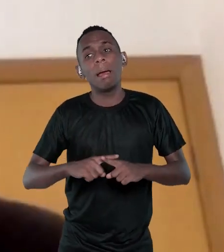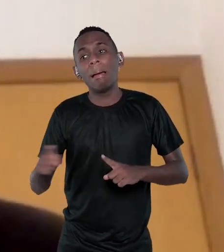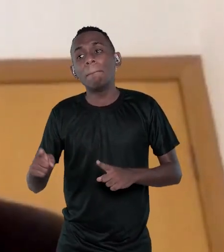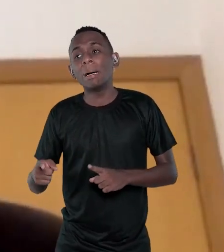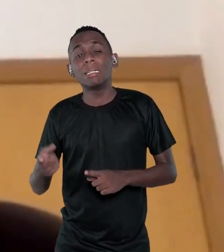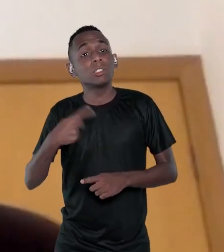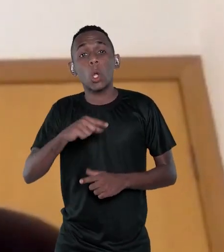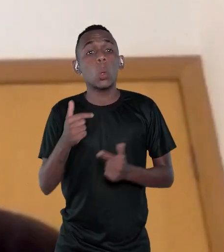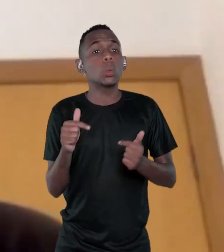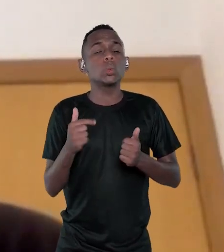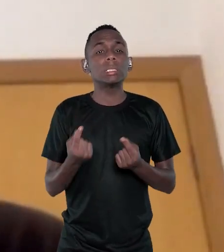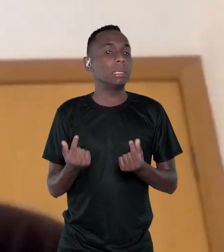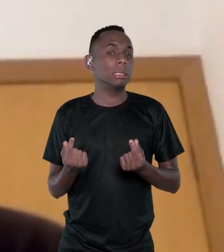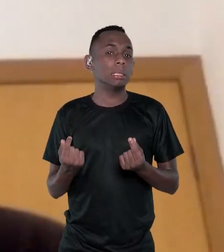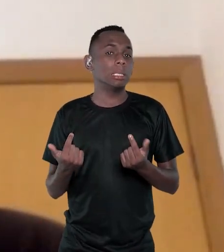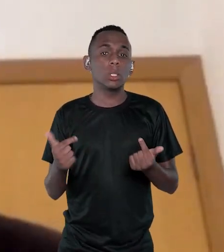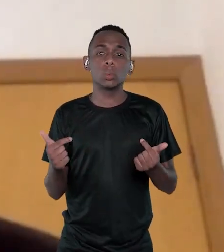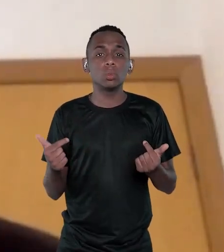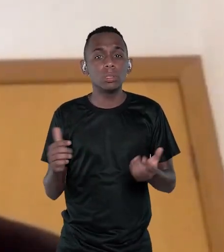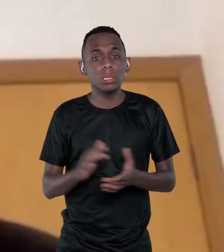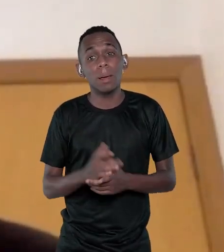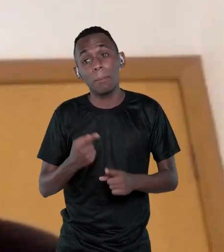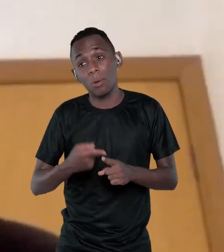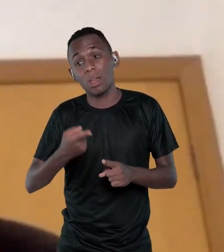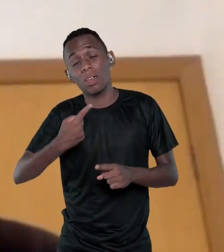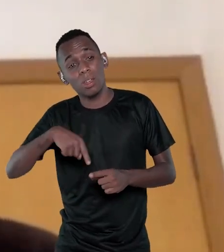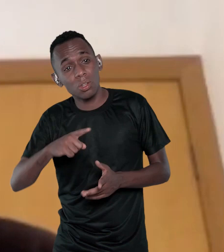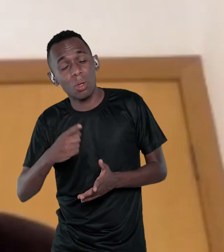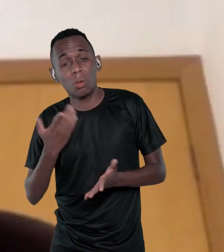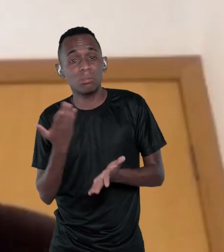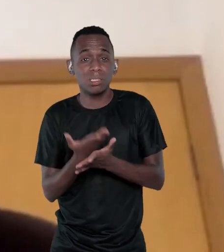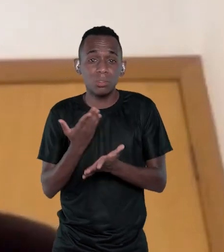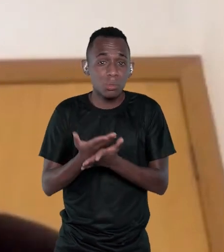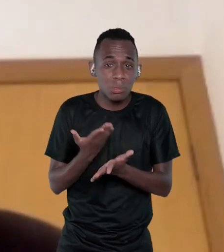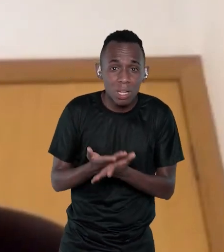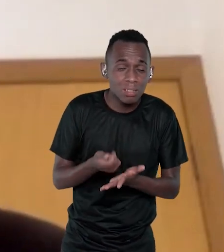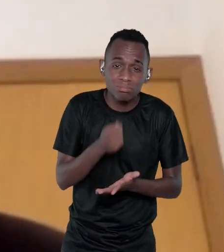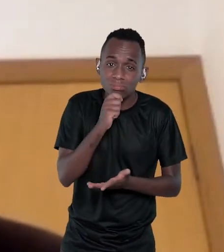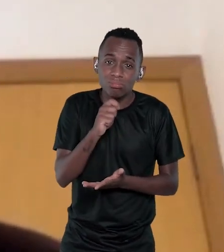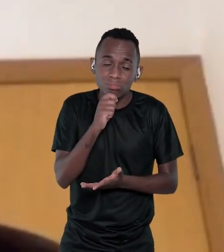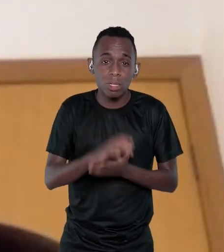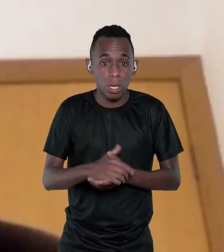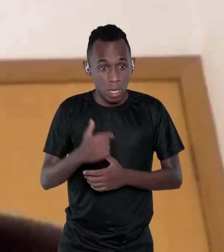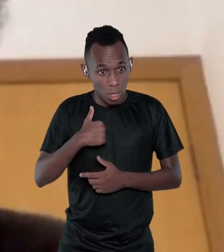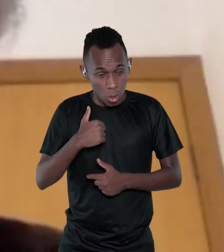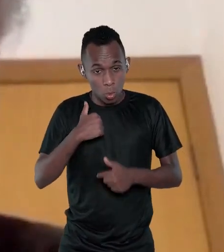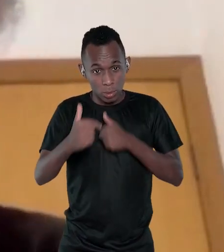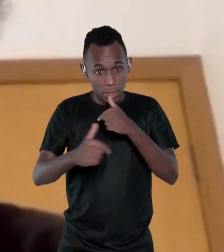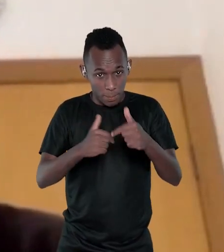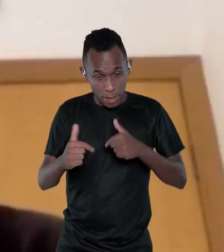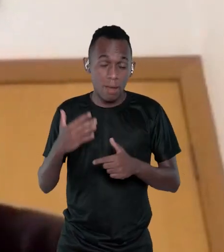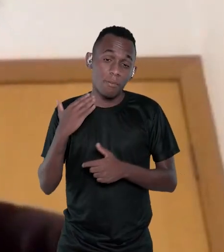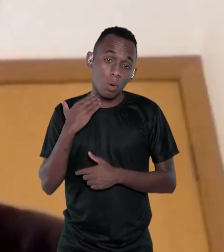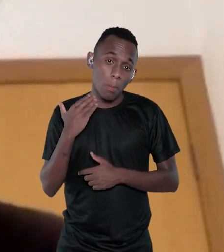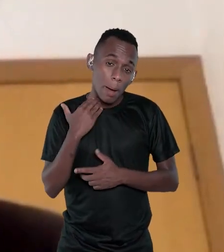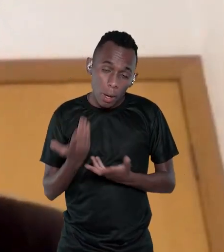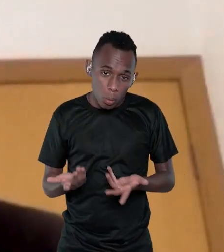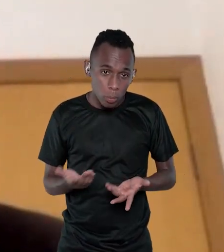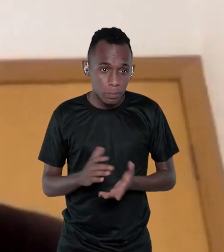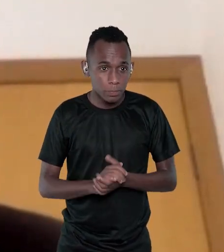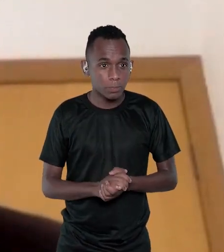foi selecionado. Só que todo mundo duro, né? Estudante. Eu trabalhava em